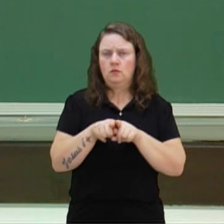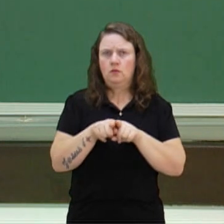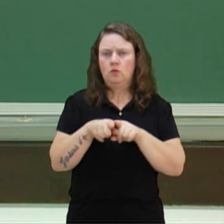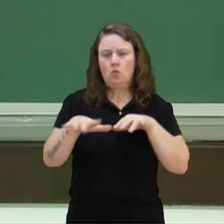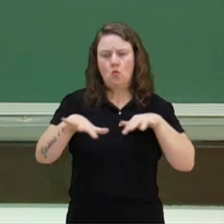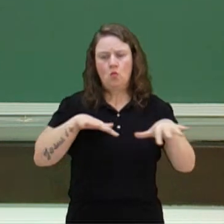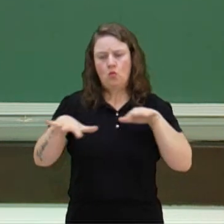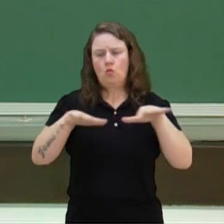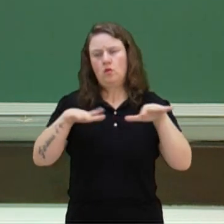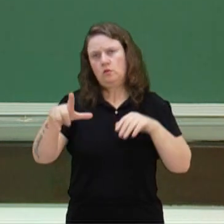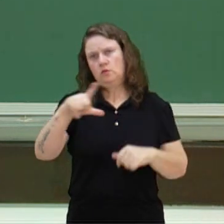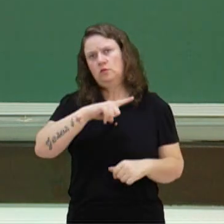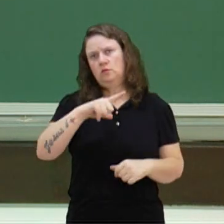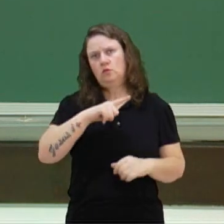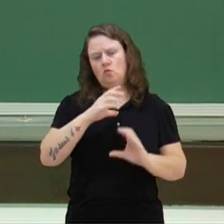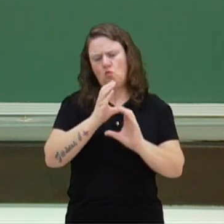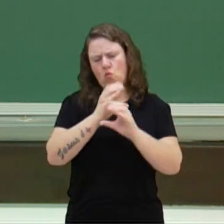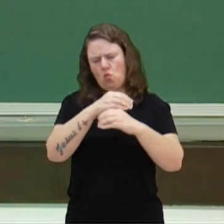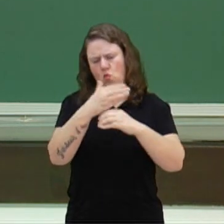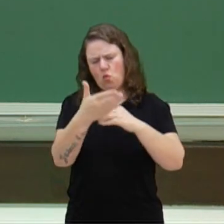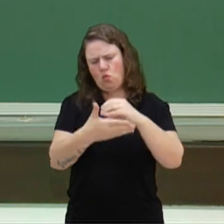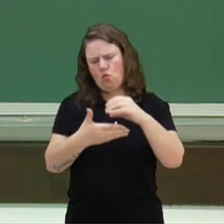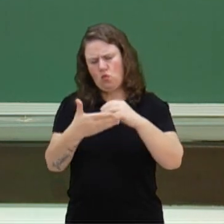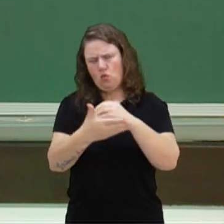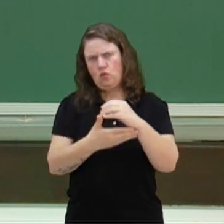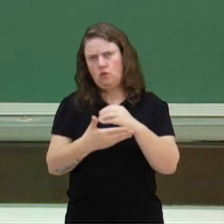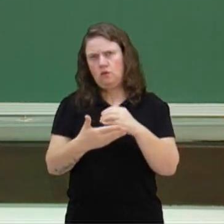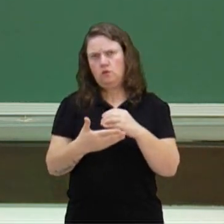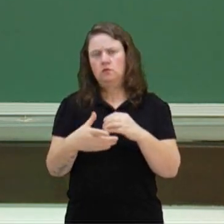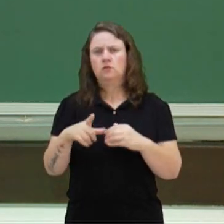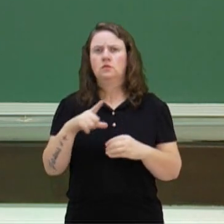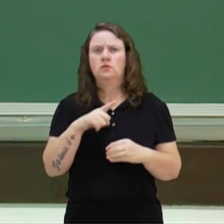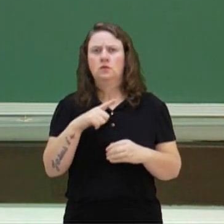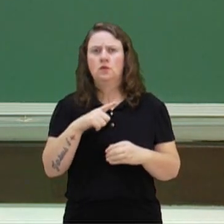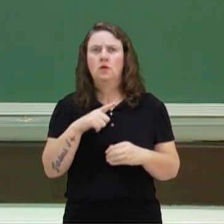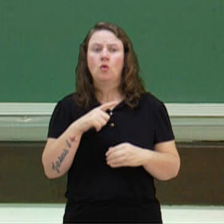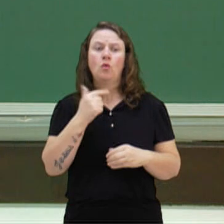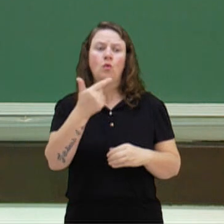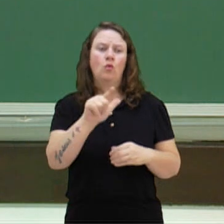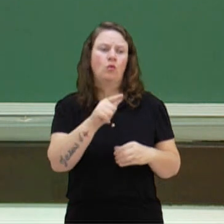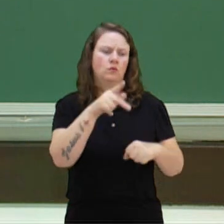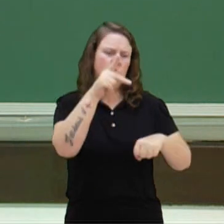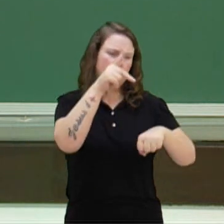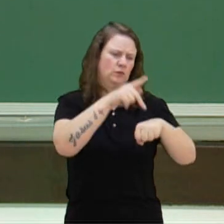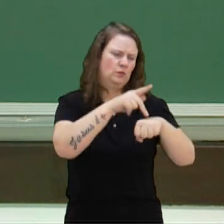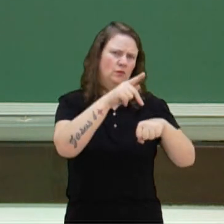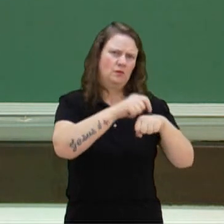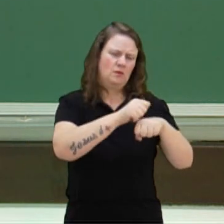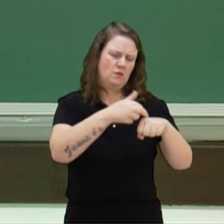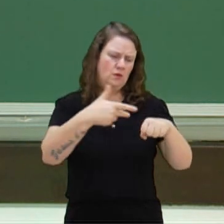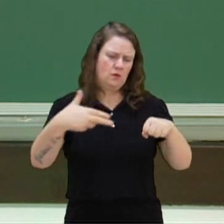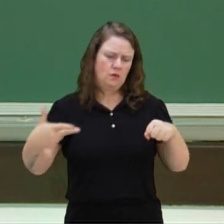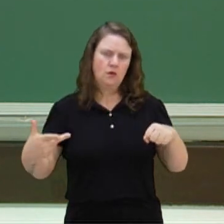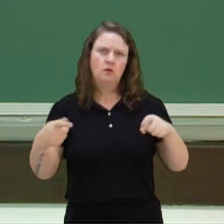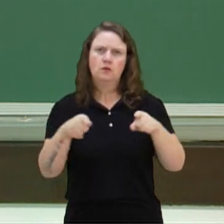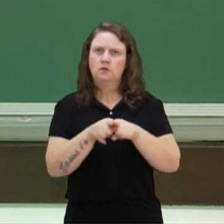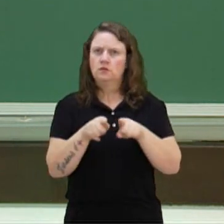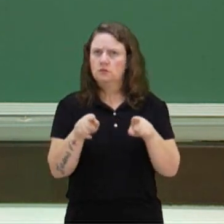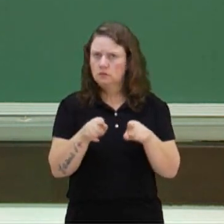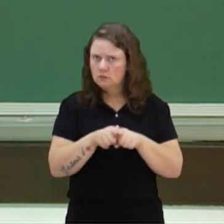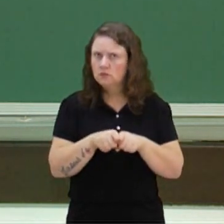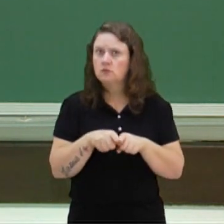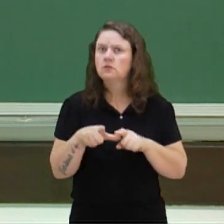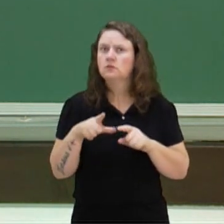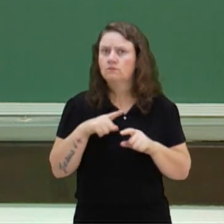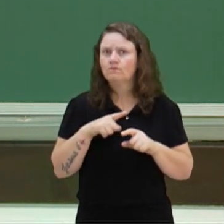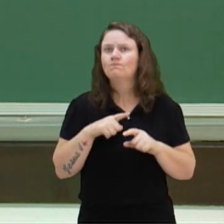os seres microscópicos, não animados, rochas, e vou, um exemplo, vou montando então